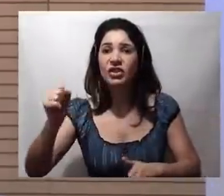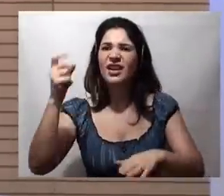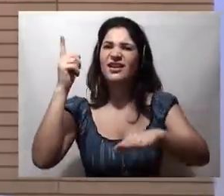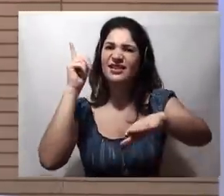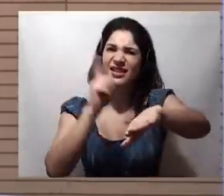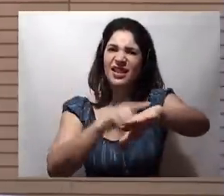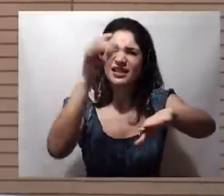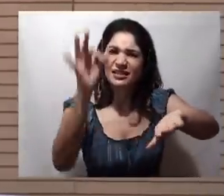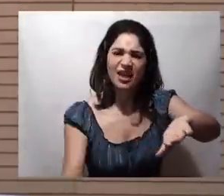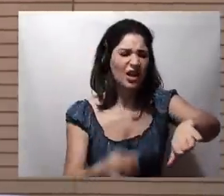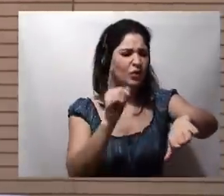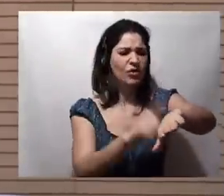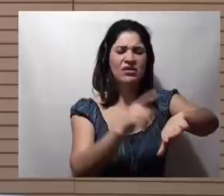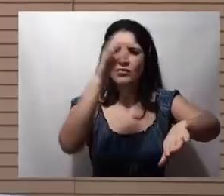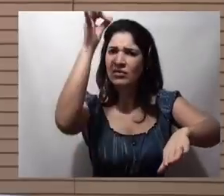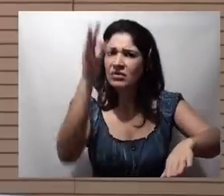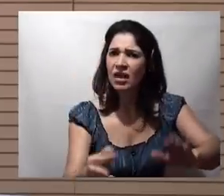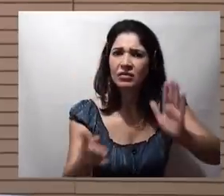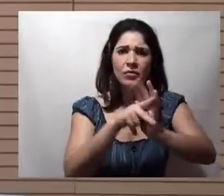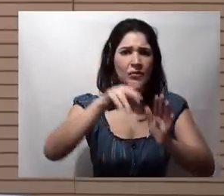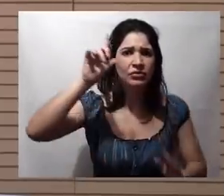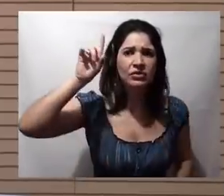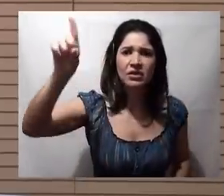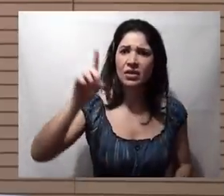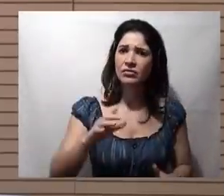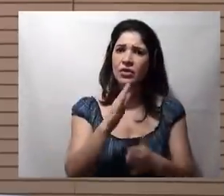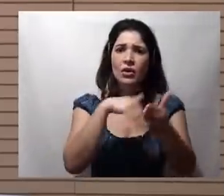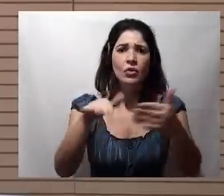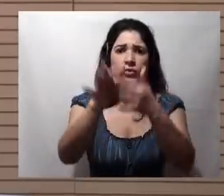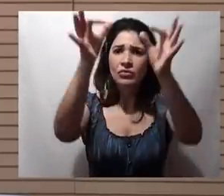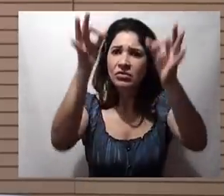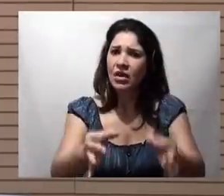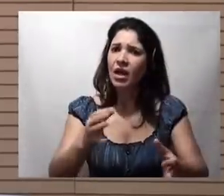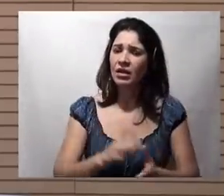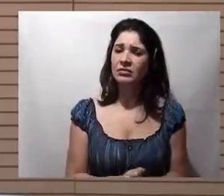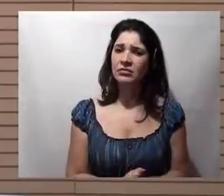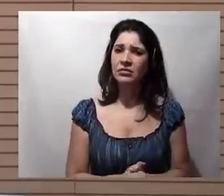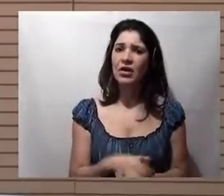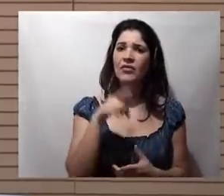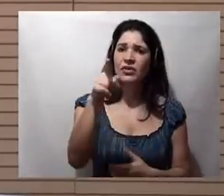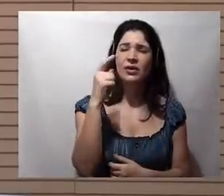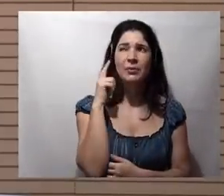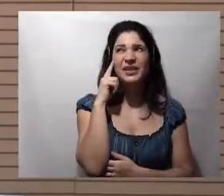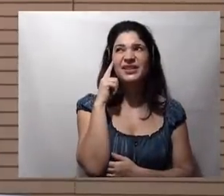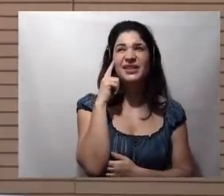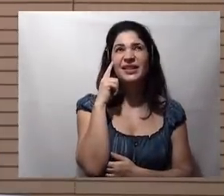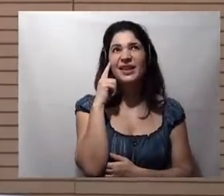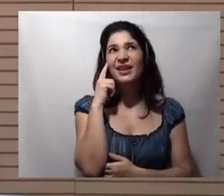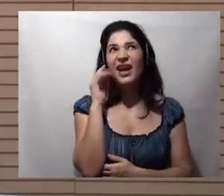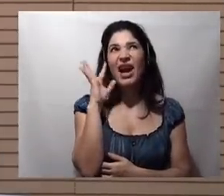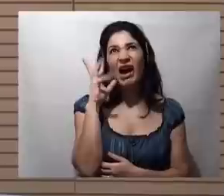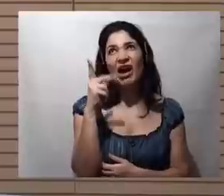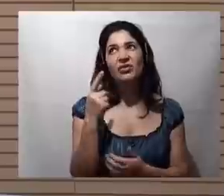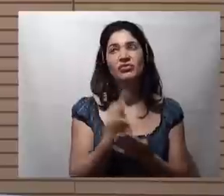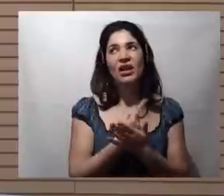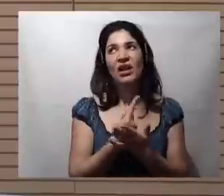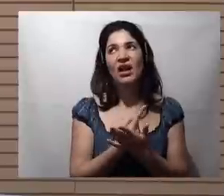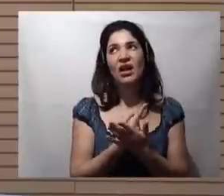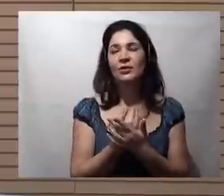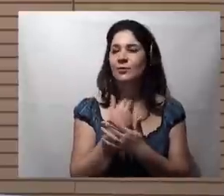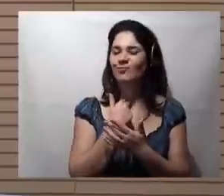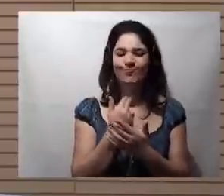certo tá no tempo certo e tem hora que você demora acreditar nisso eu falo assim não não pode